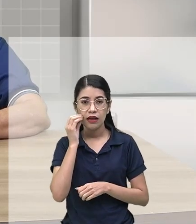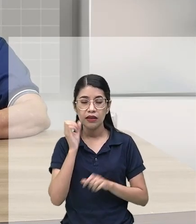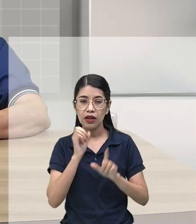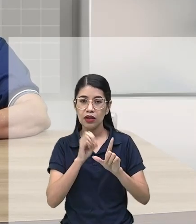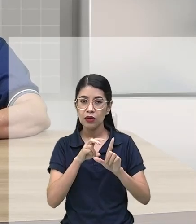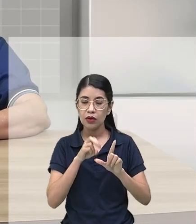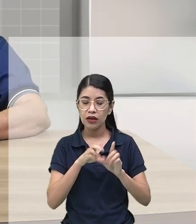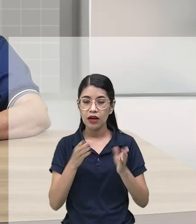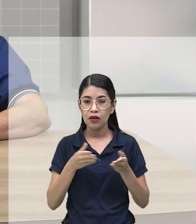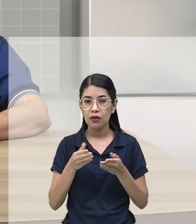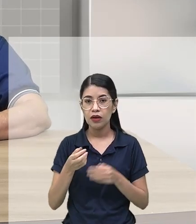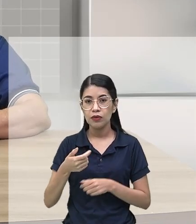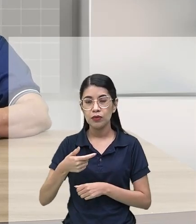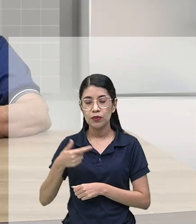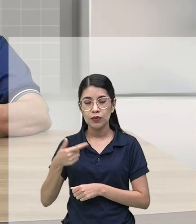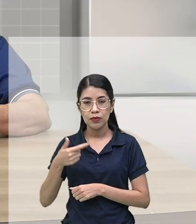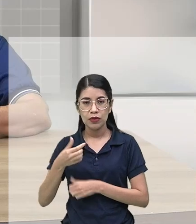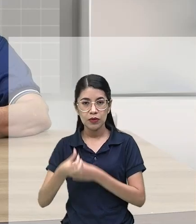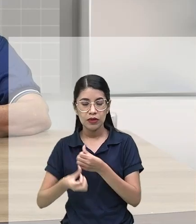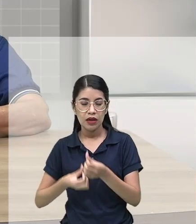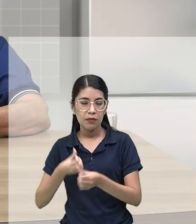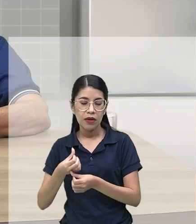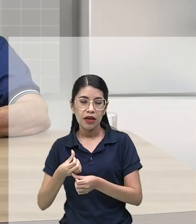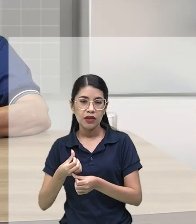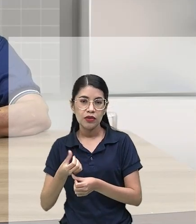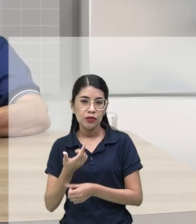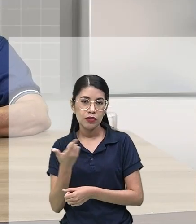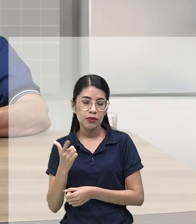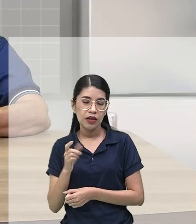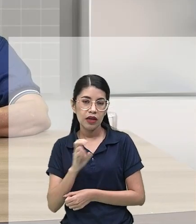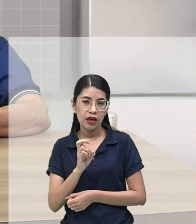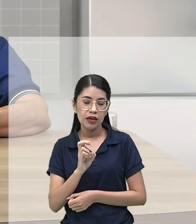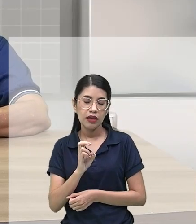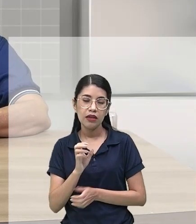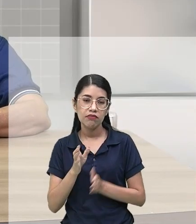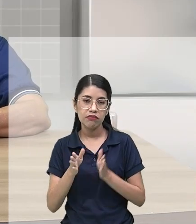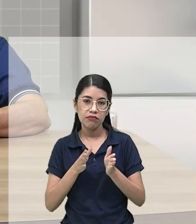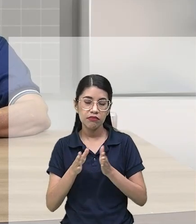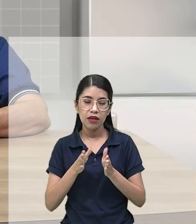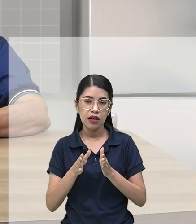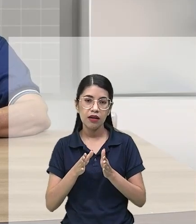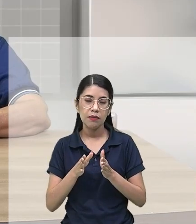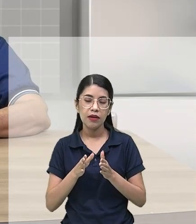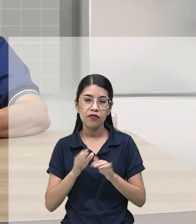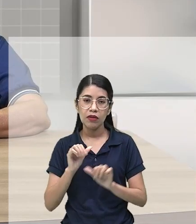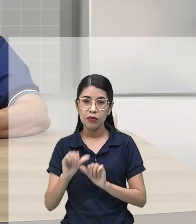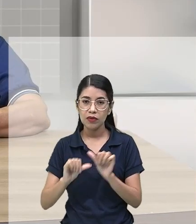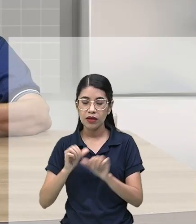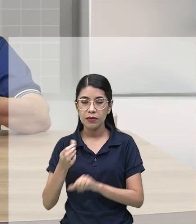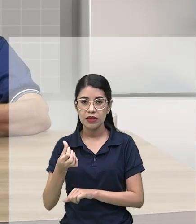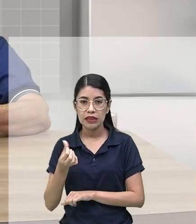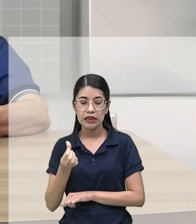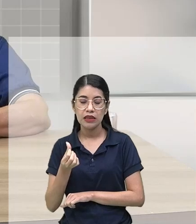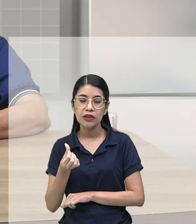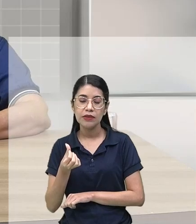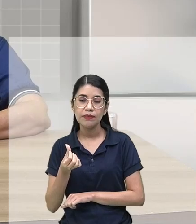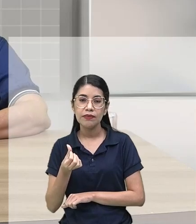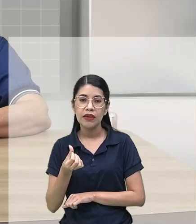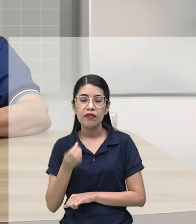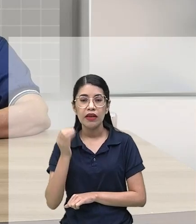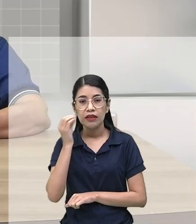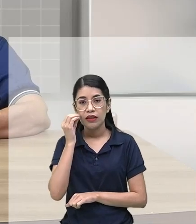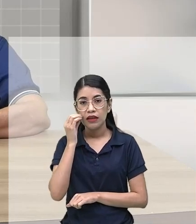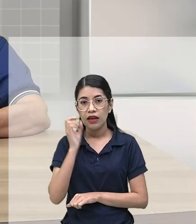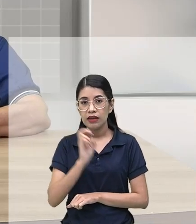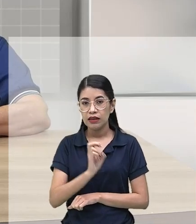2º semestre, que não tem mais 5ª etapa, que já vai ser a 6ª, por exemplo, ele vai querer entrar com o login da